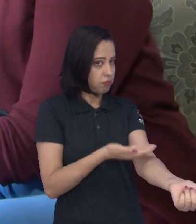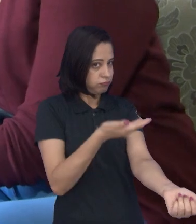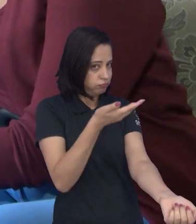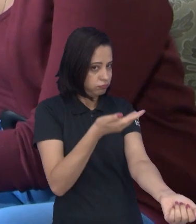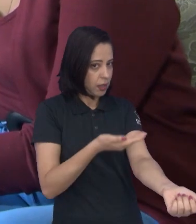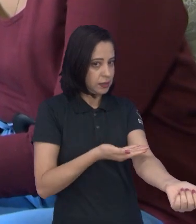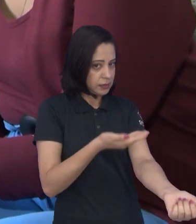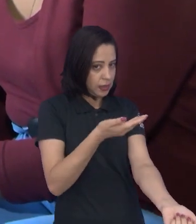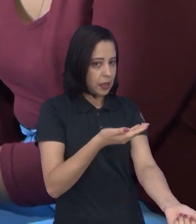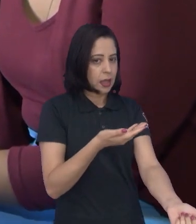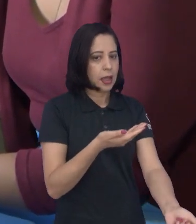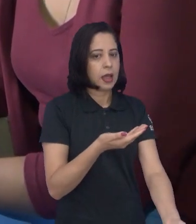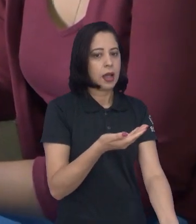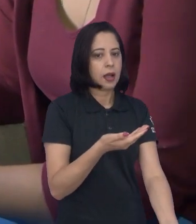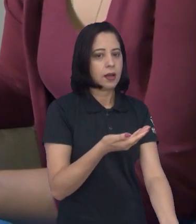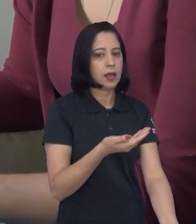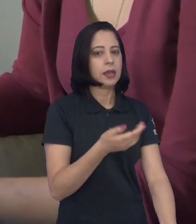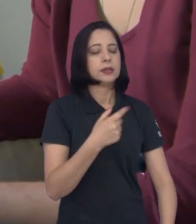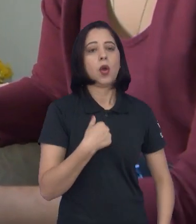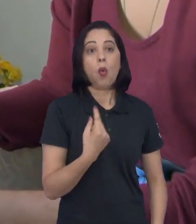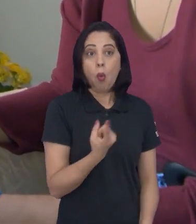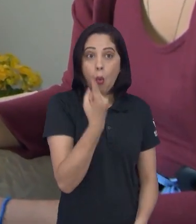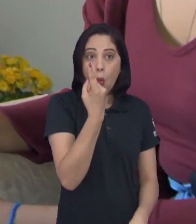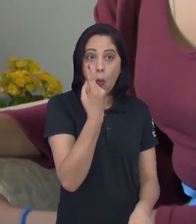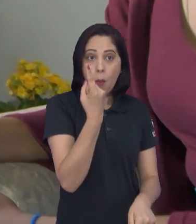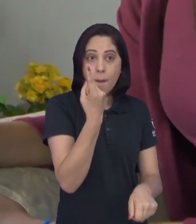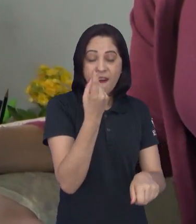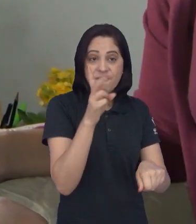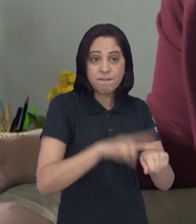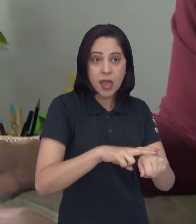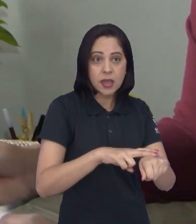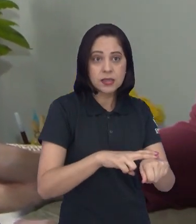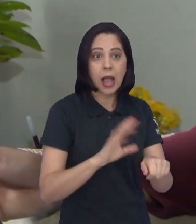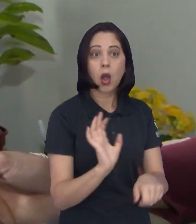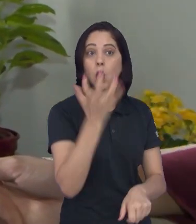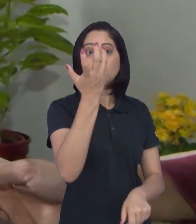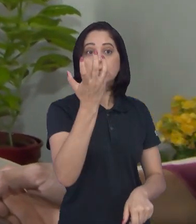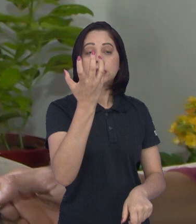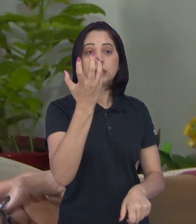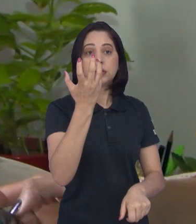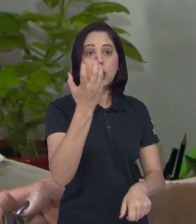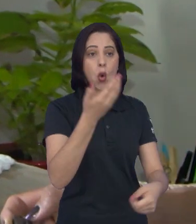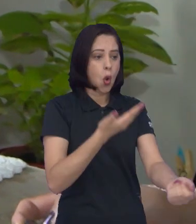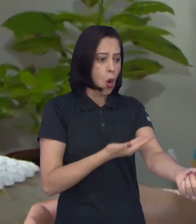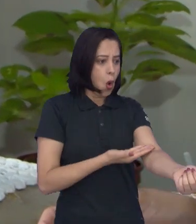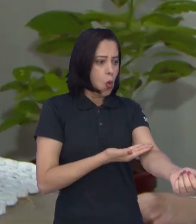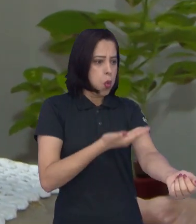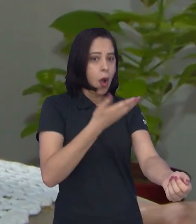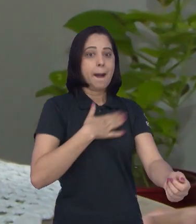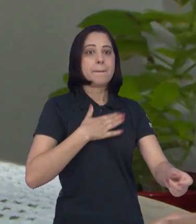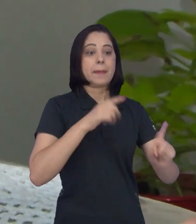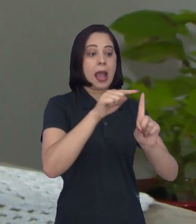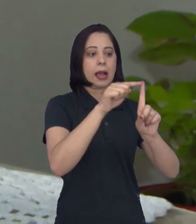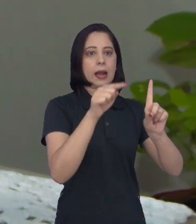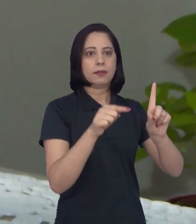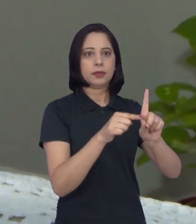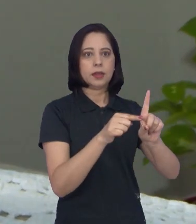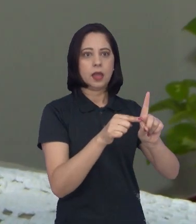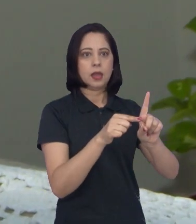tive uma uma vez um pico de pressão foi quando na minha segunda gravidez